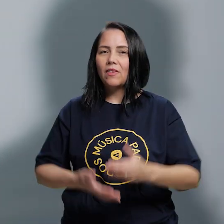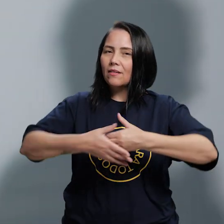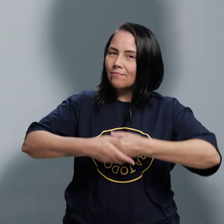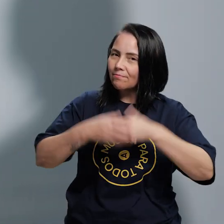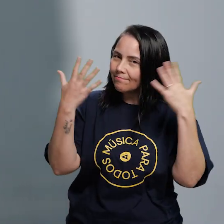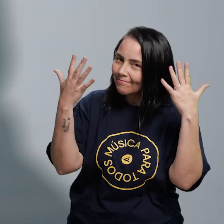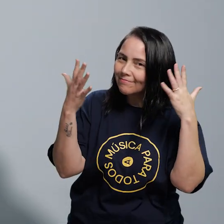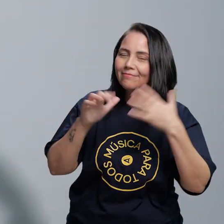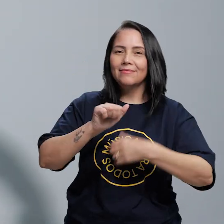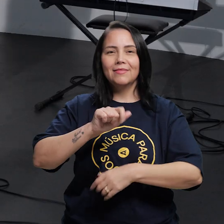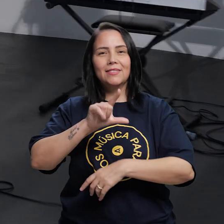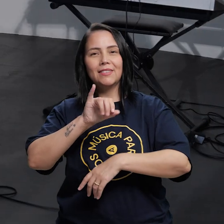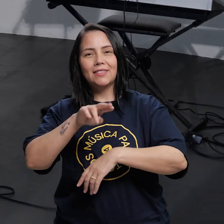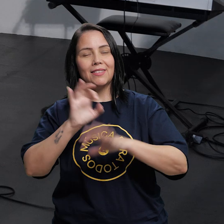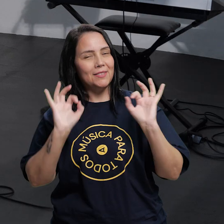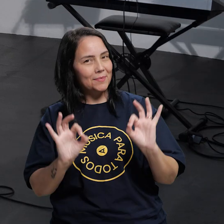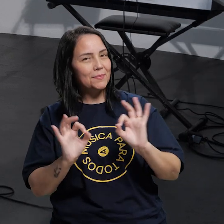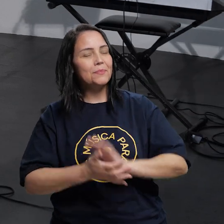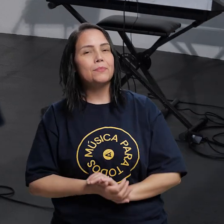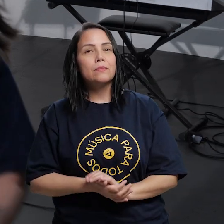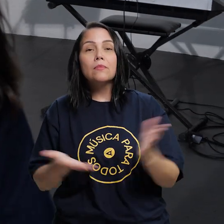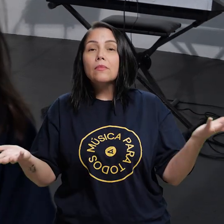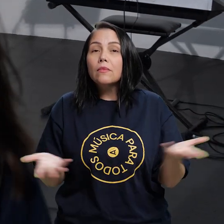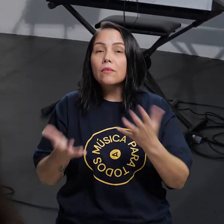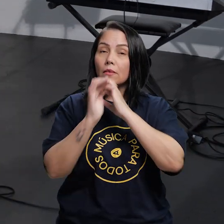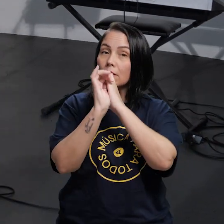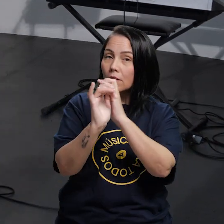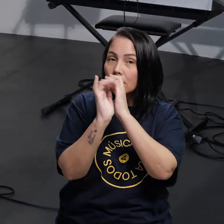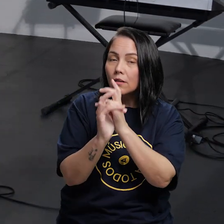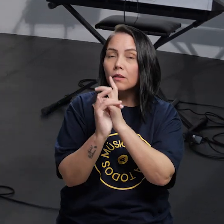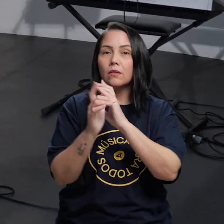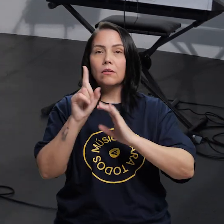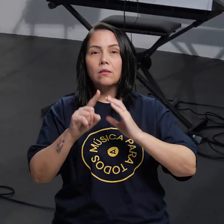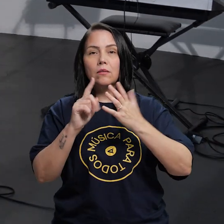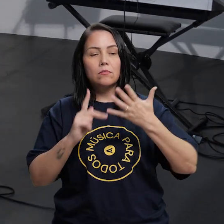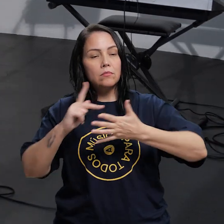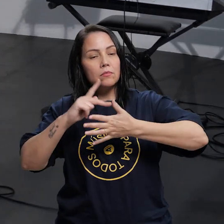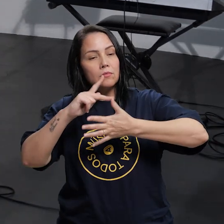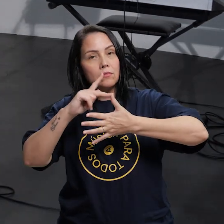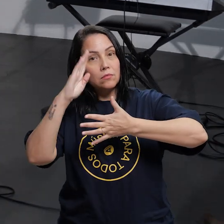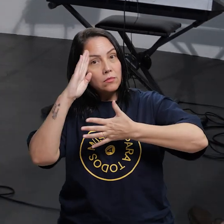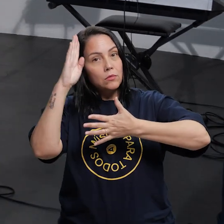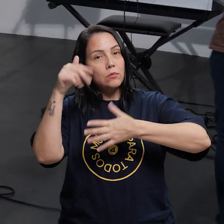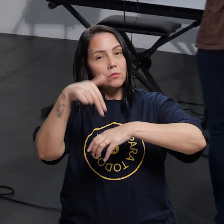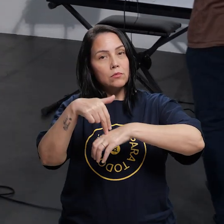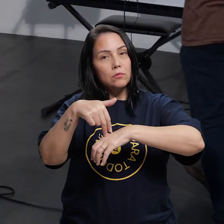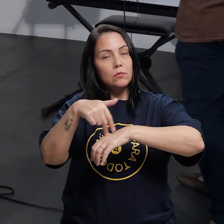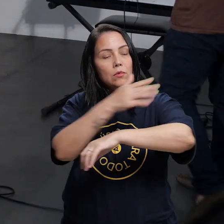Parabéns, Aline. Isso aí. A flauta doce, ela teve o seu auge ali no período do